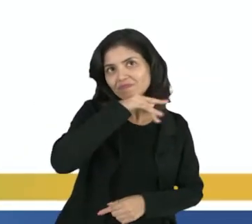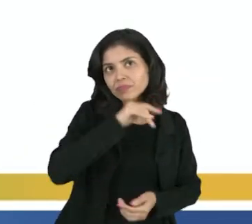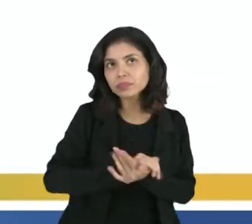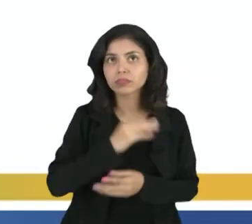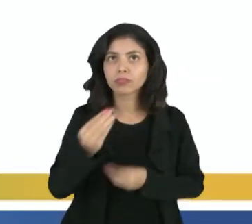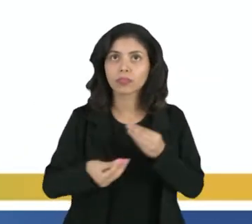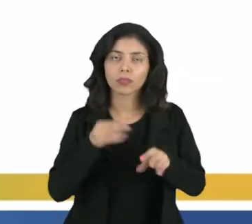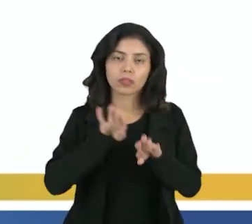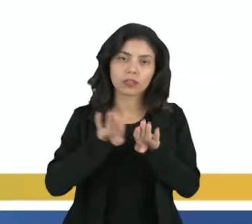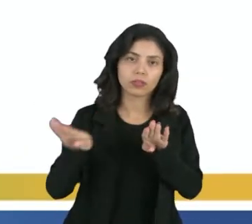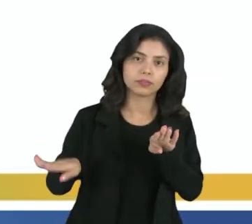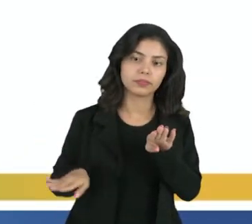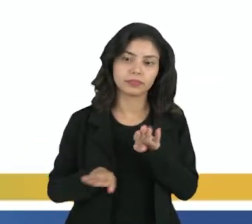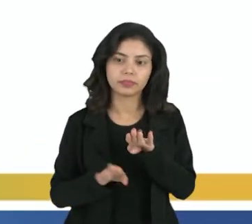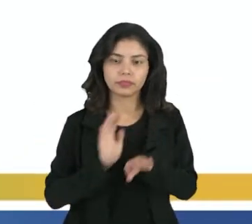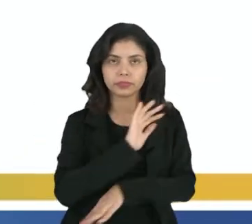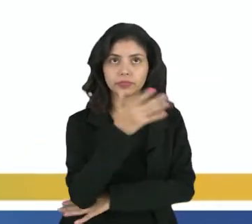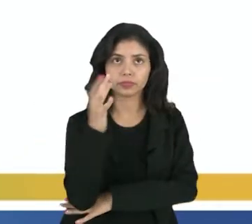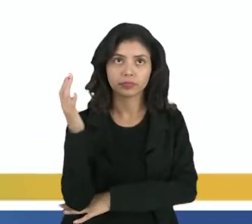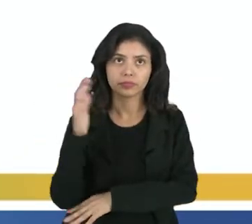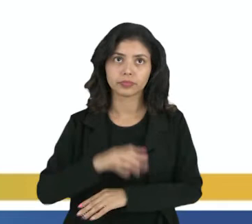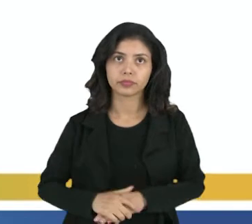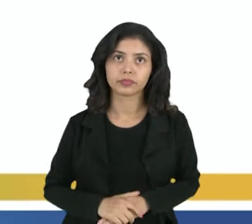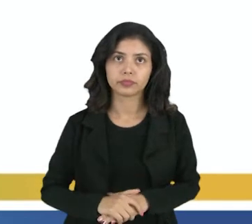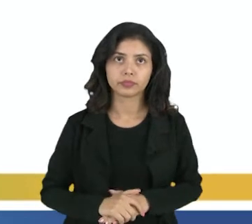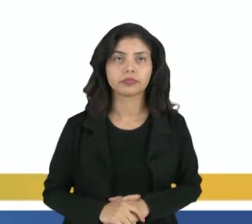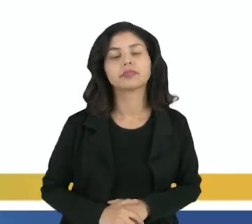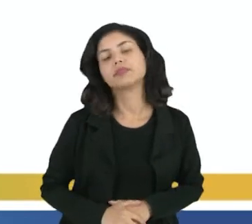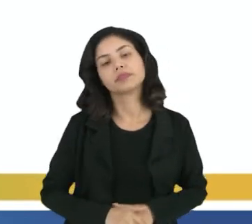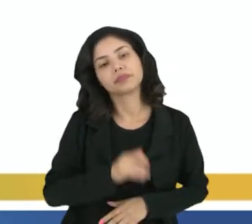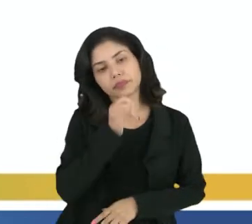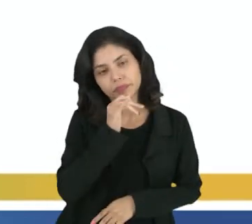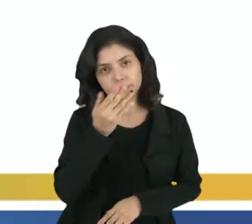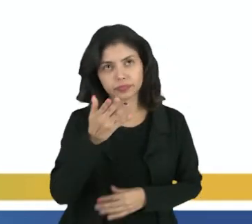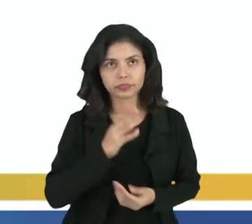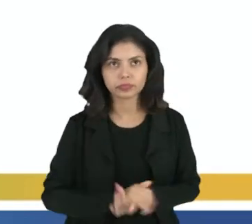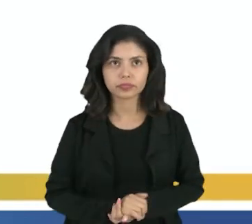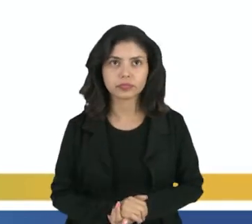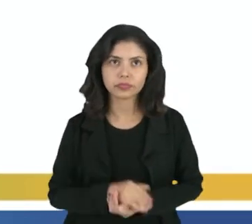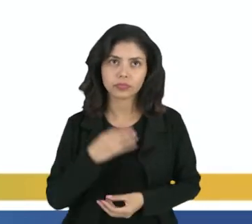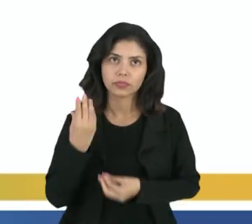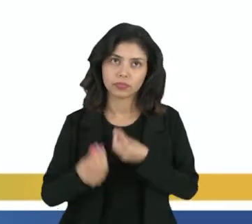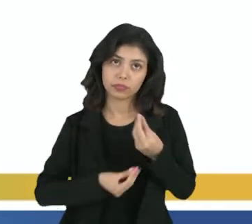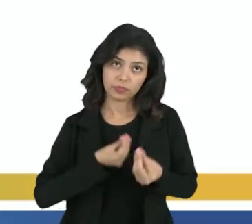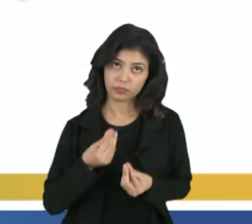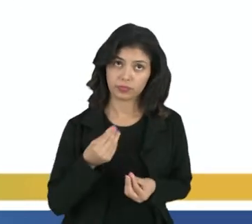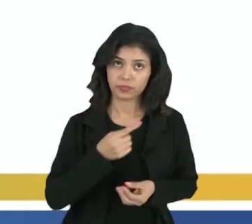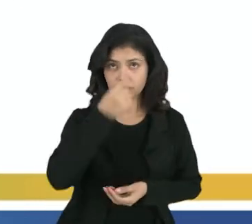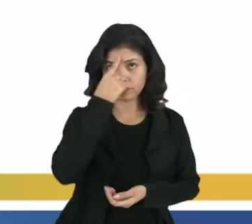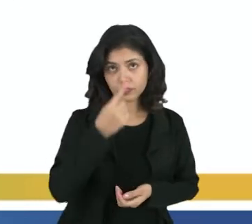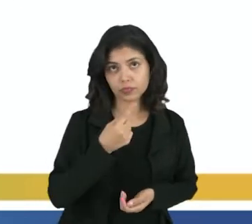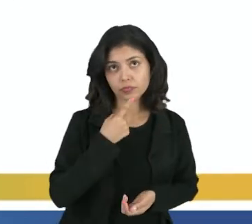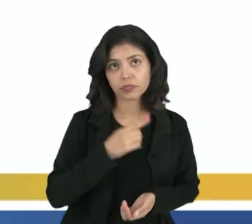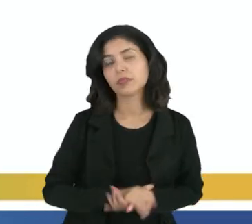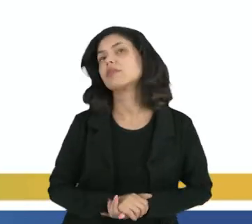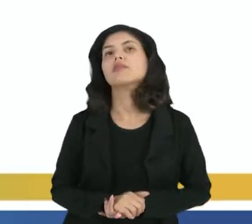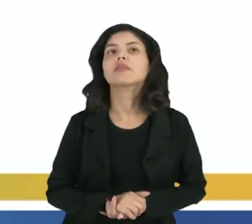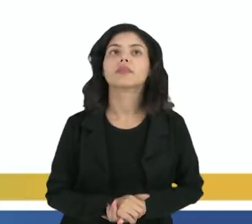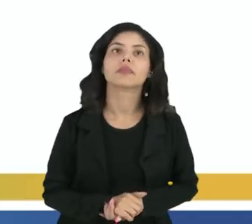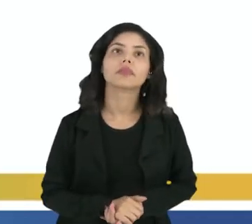como resultado o desequilíbrio desse ambiente. E aí nós vamos ter aqui, ó, como a gente pode estar observando na imagem,